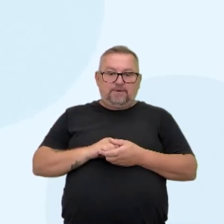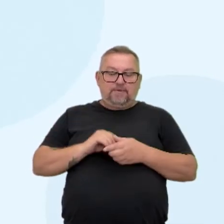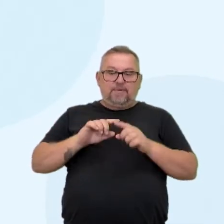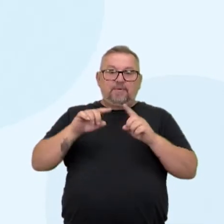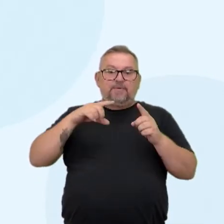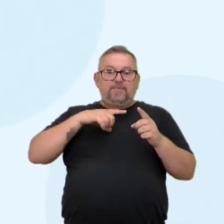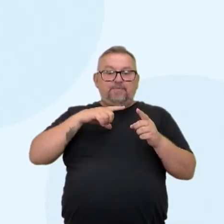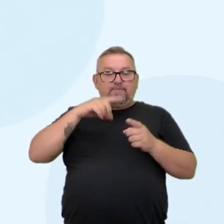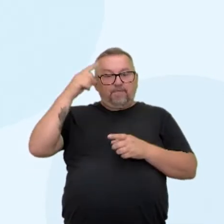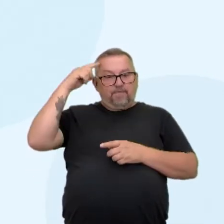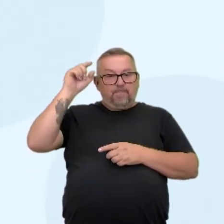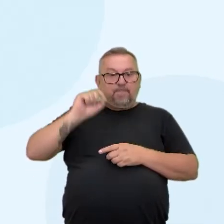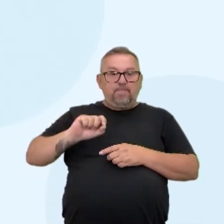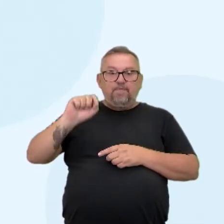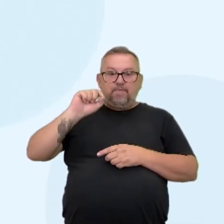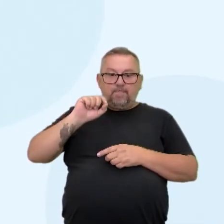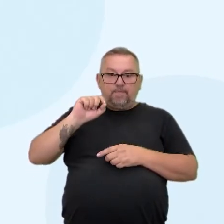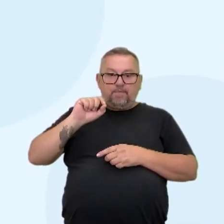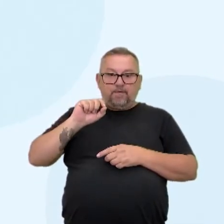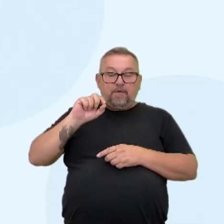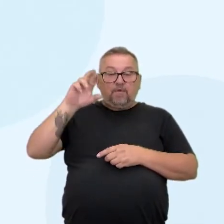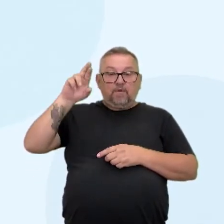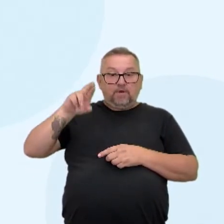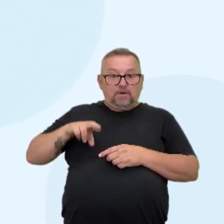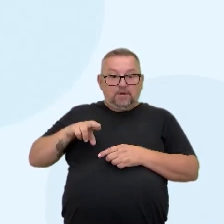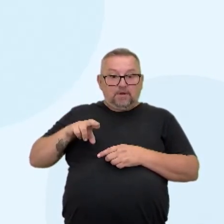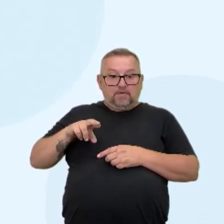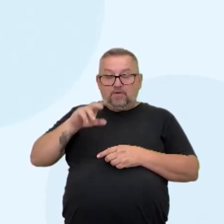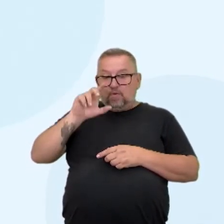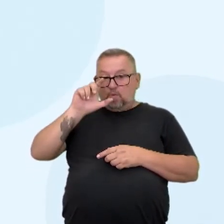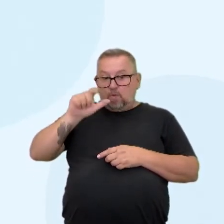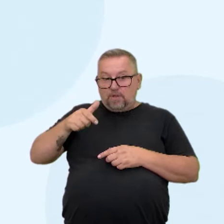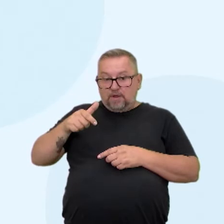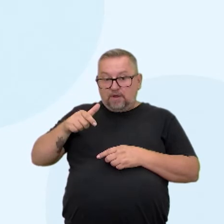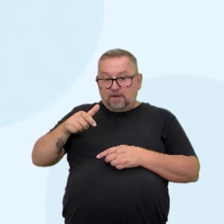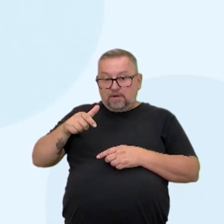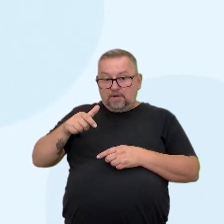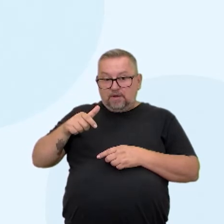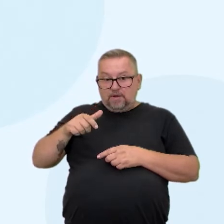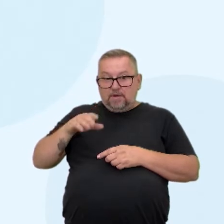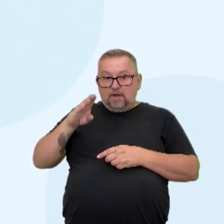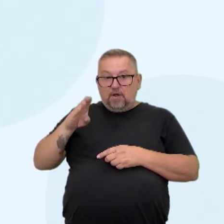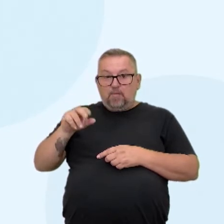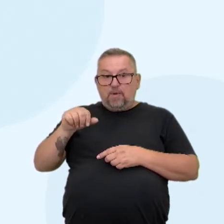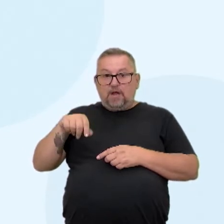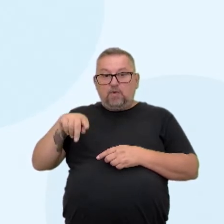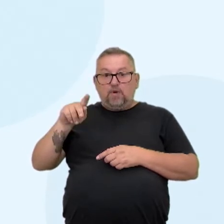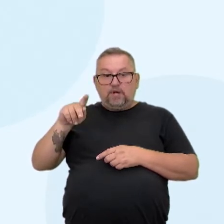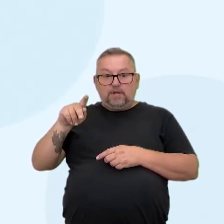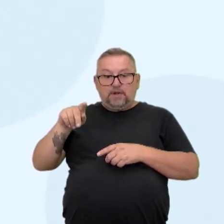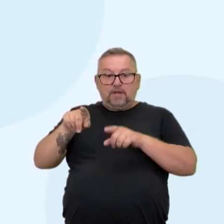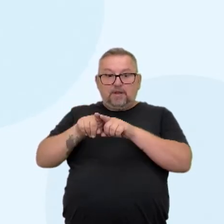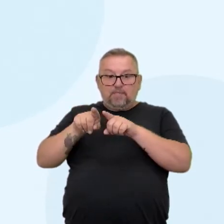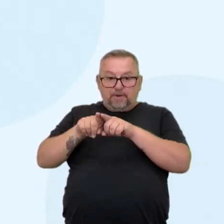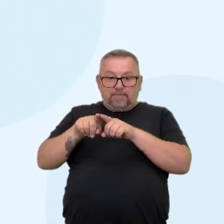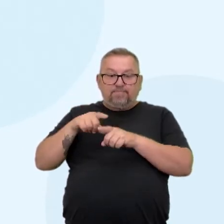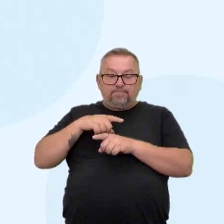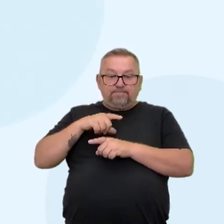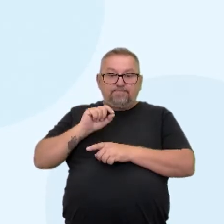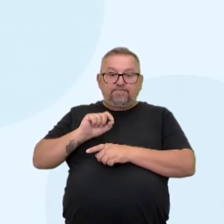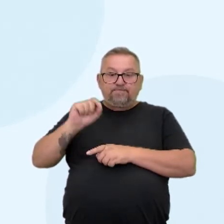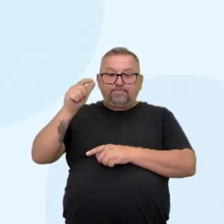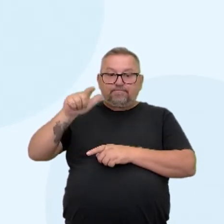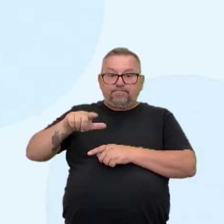Mas tenha em mente então que os racionalistas como o de kart como baruck Espinoza que foi um